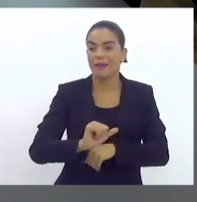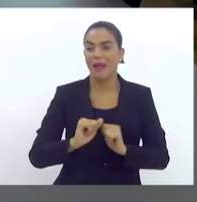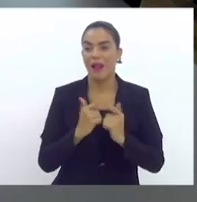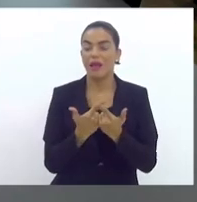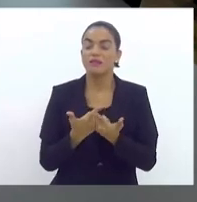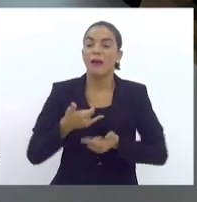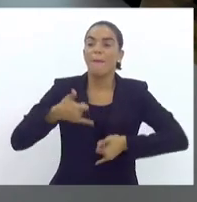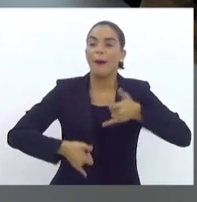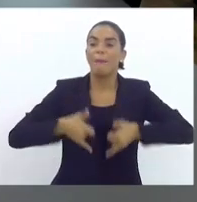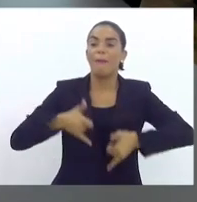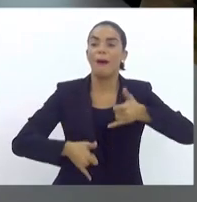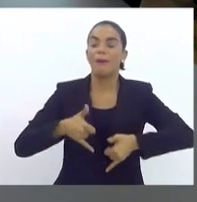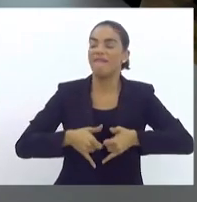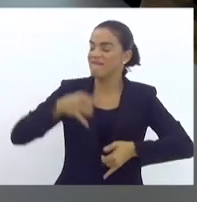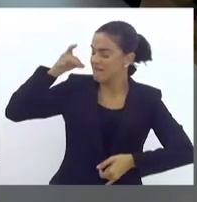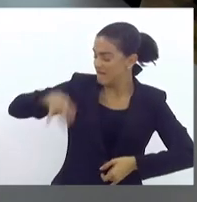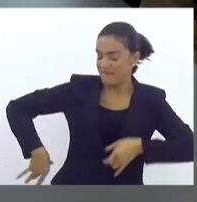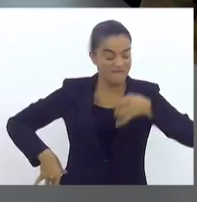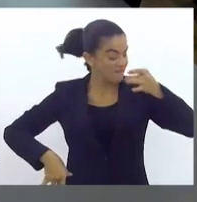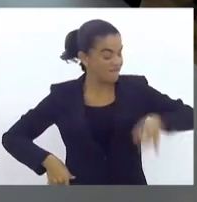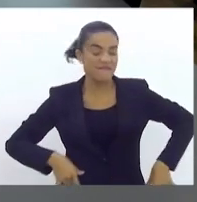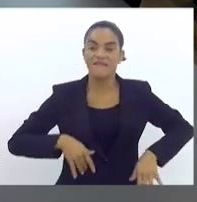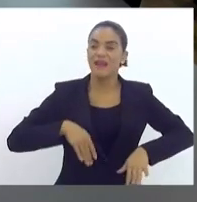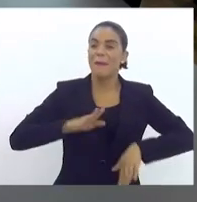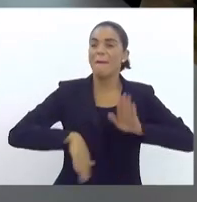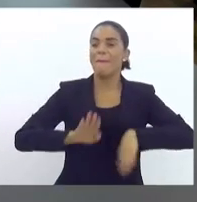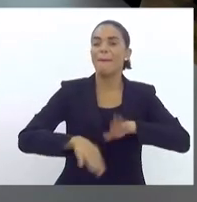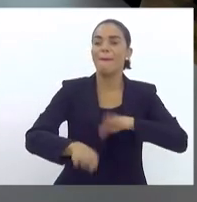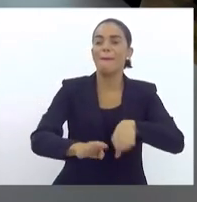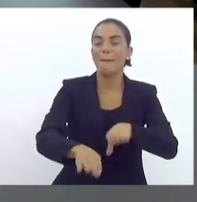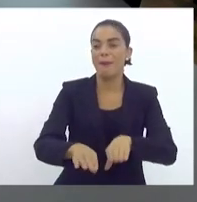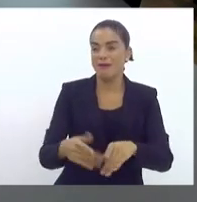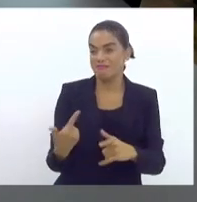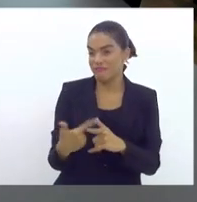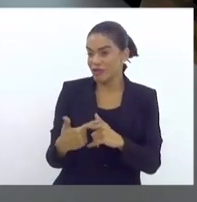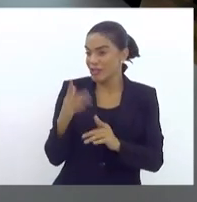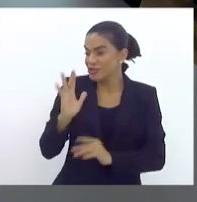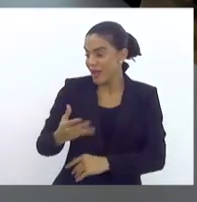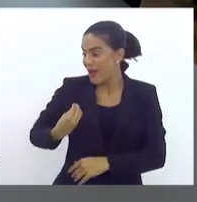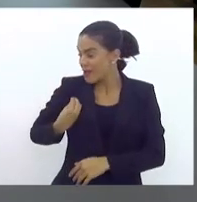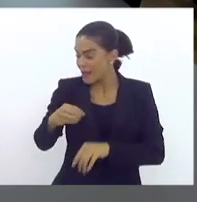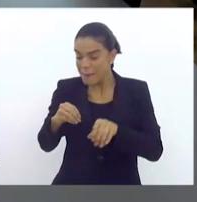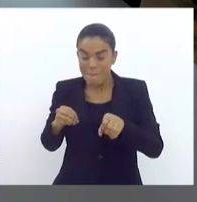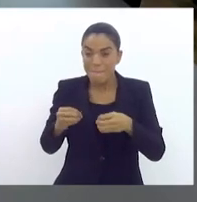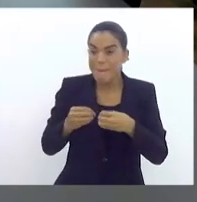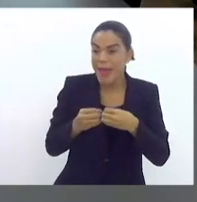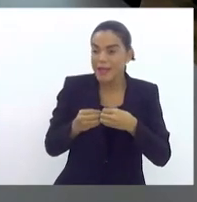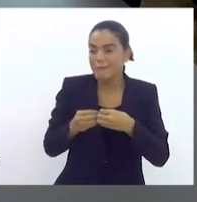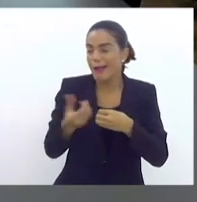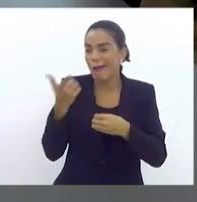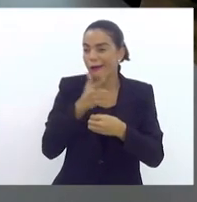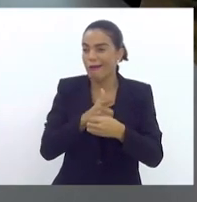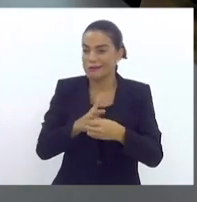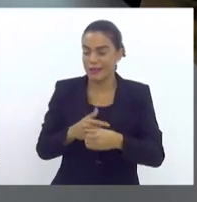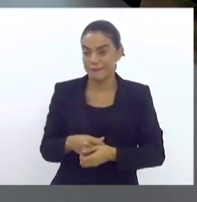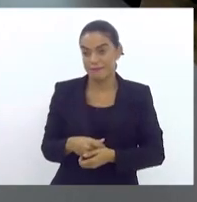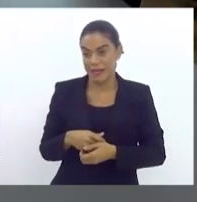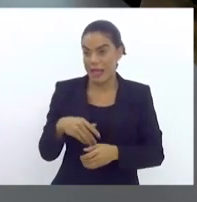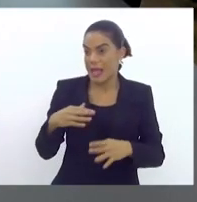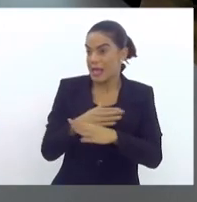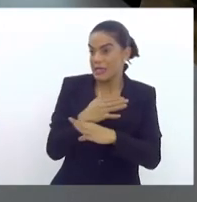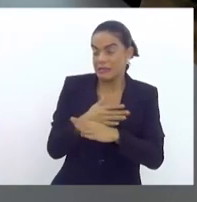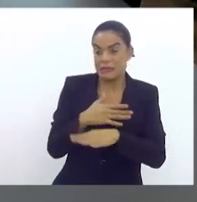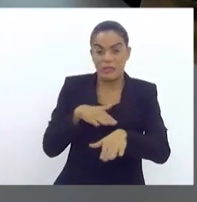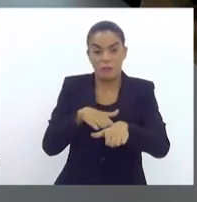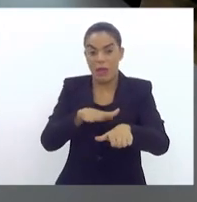de tirar o salto e vim andando né porque a gente não consegue chegar aqui e já está aqui mas não chega aqui mas enfim a cidade tá uma